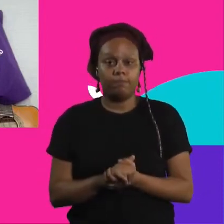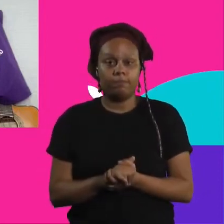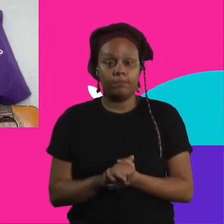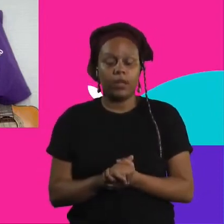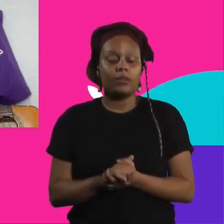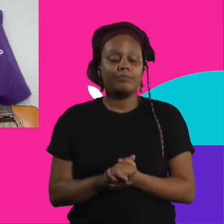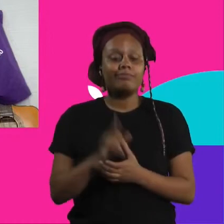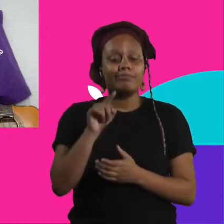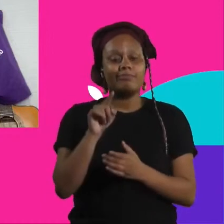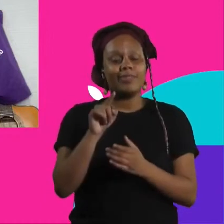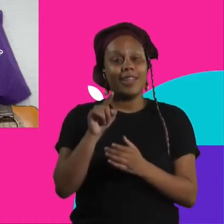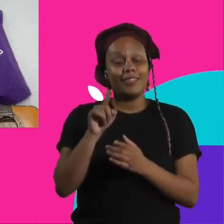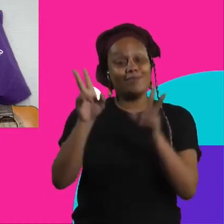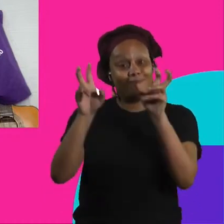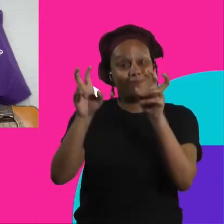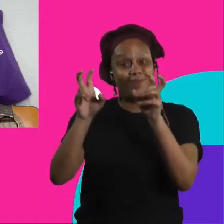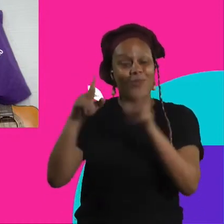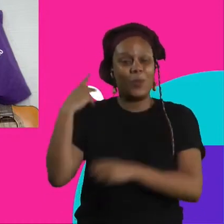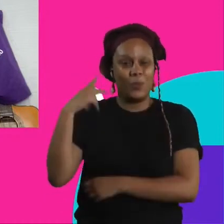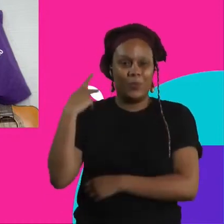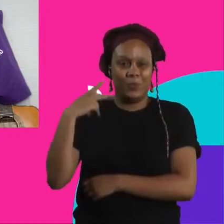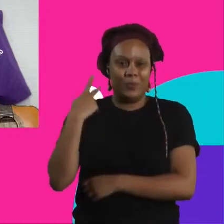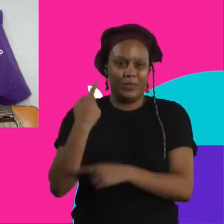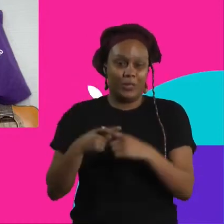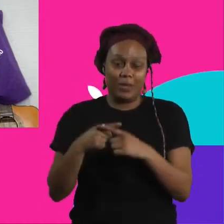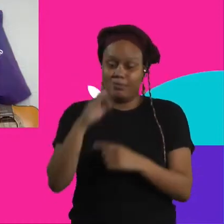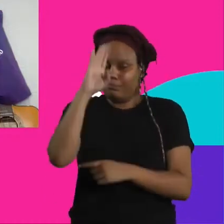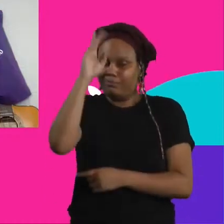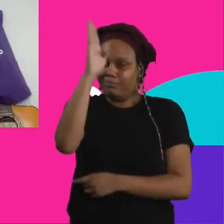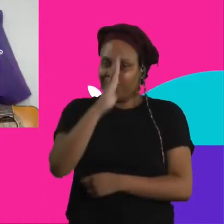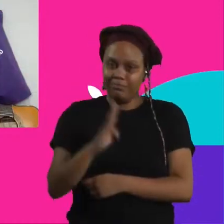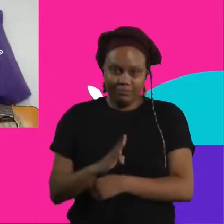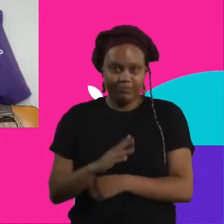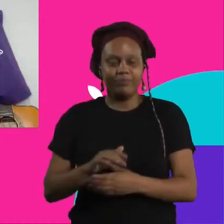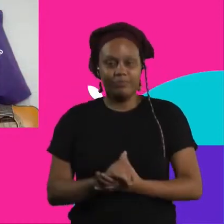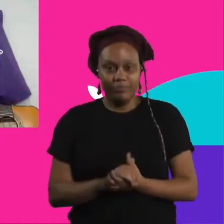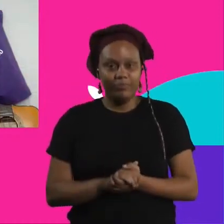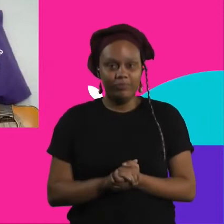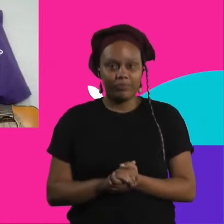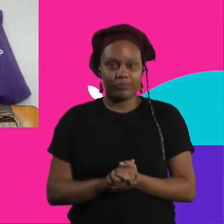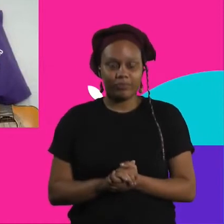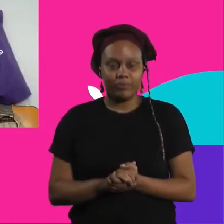questão política. Por quê? Porque a gente sabe, principalmente no Brasil, que um ativo